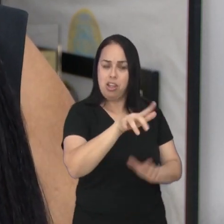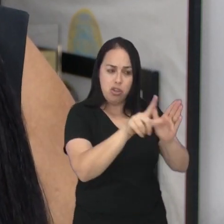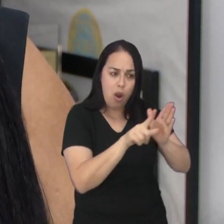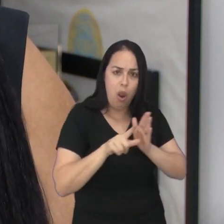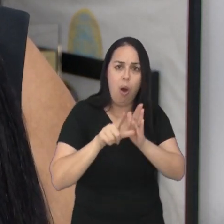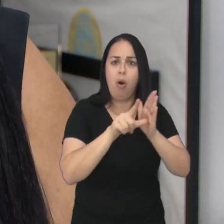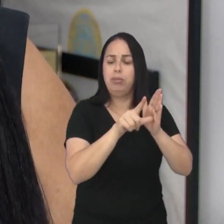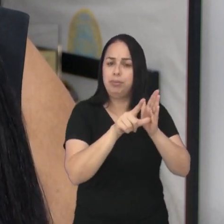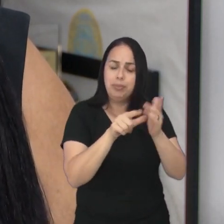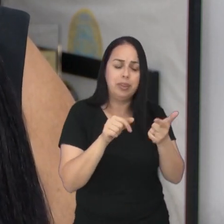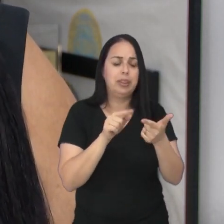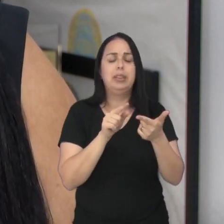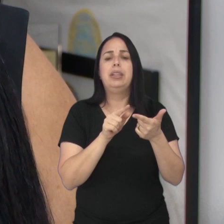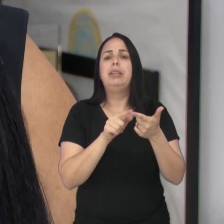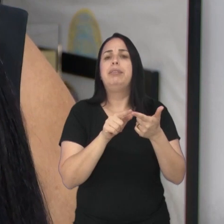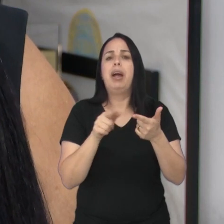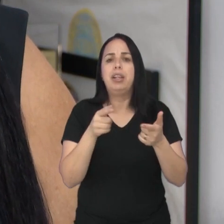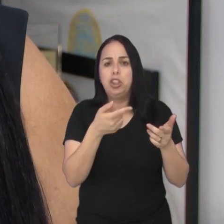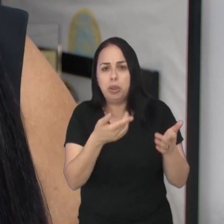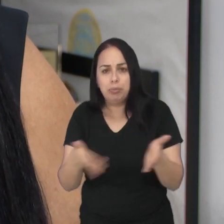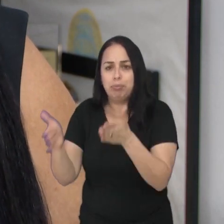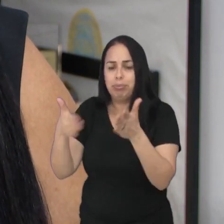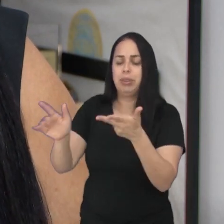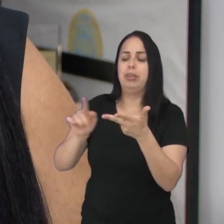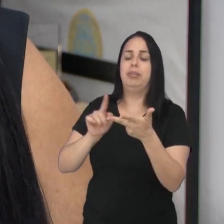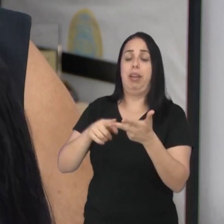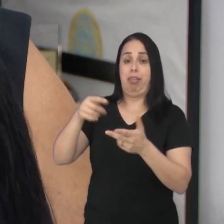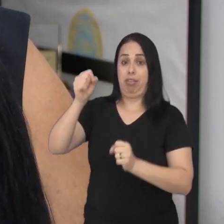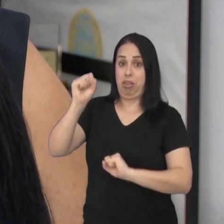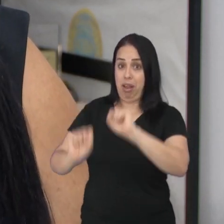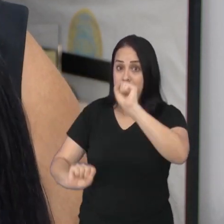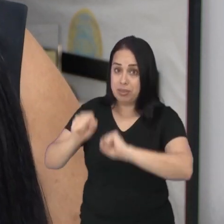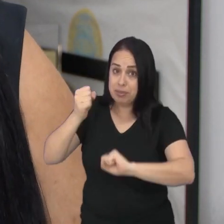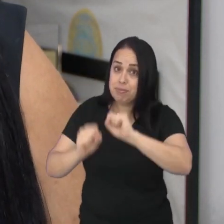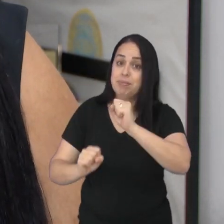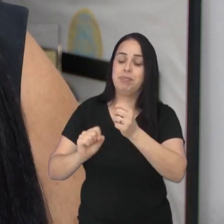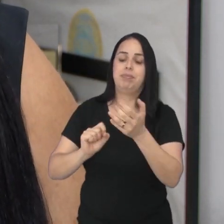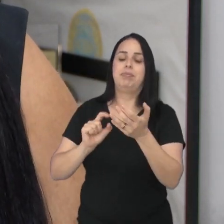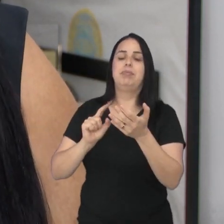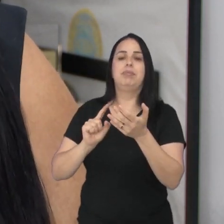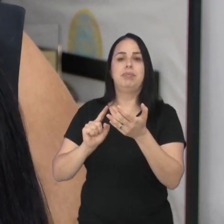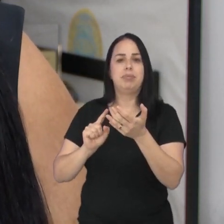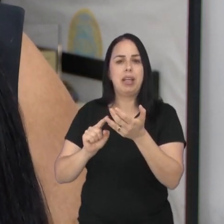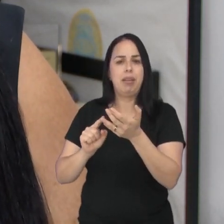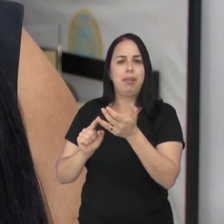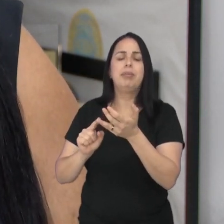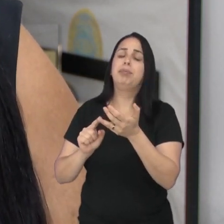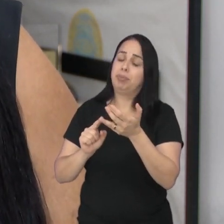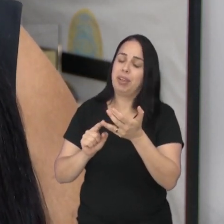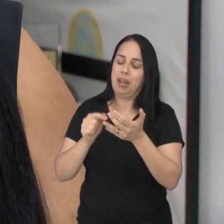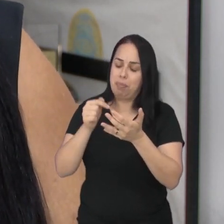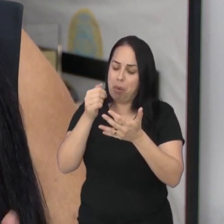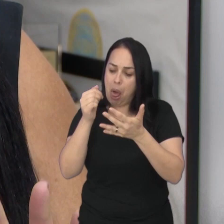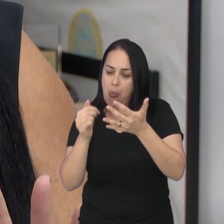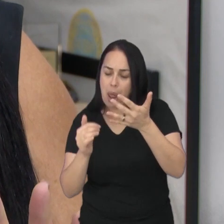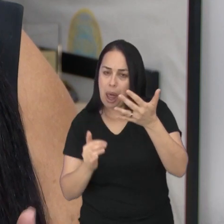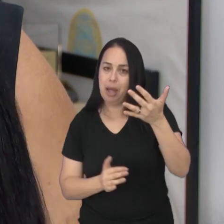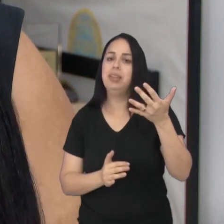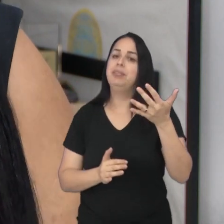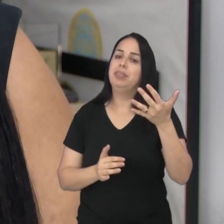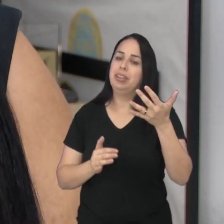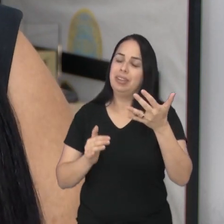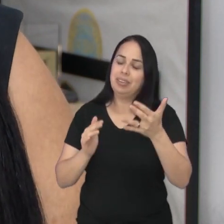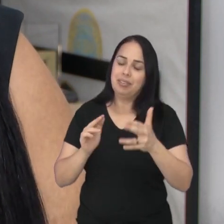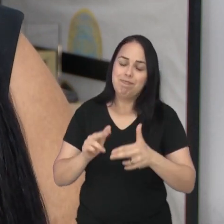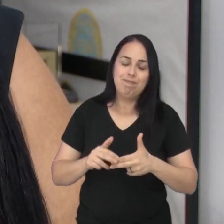de serviços, na área de logística, na área de indústria, na área de comércio e por aí afora.